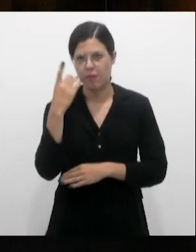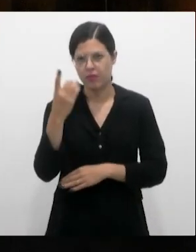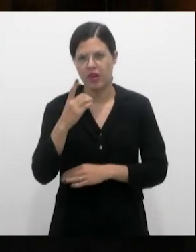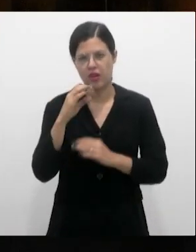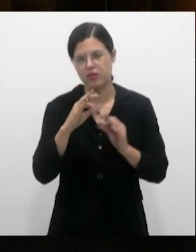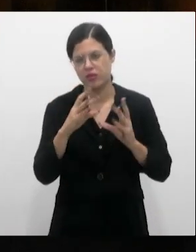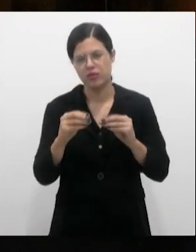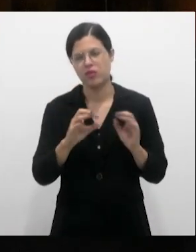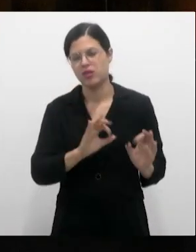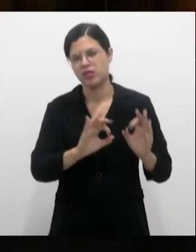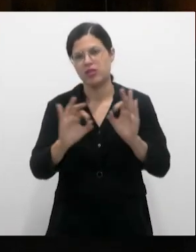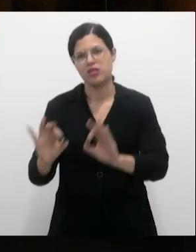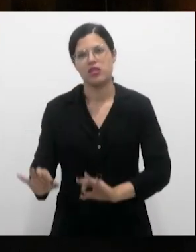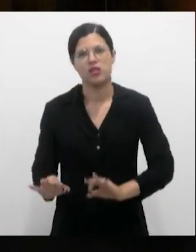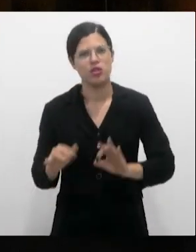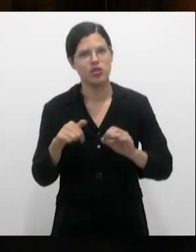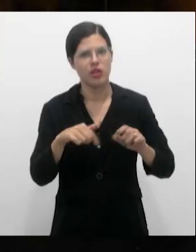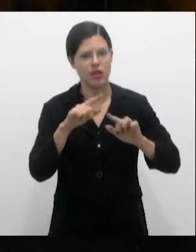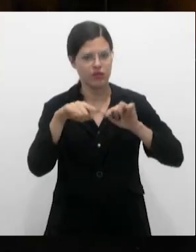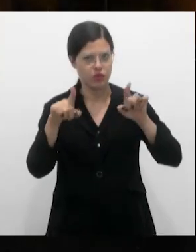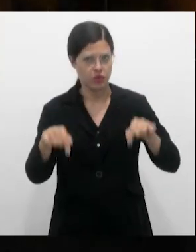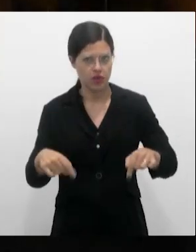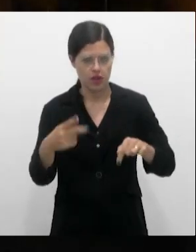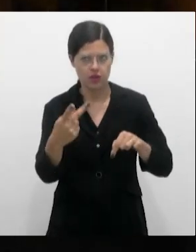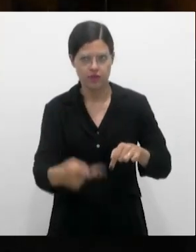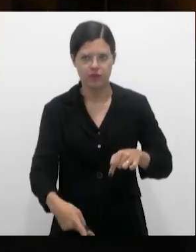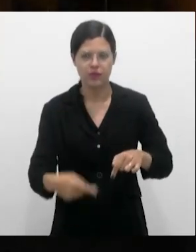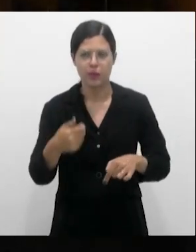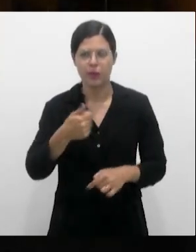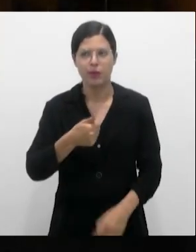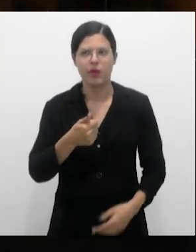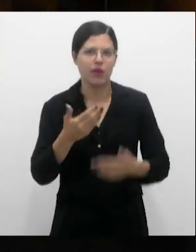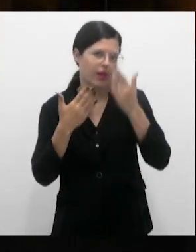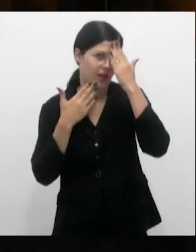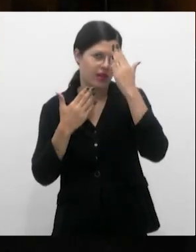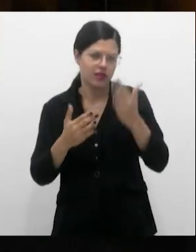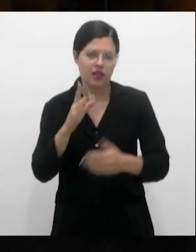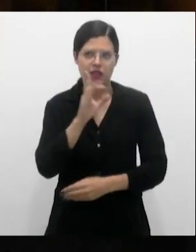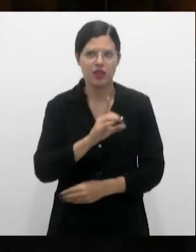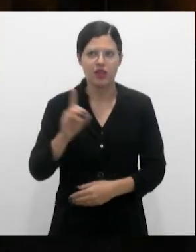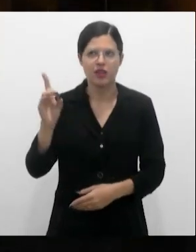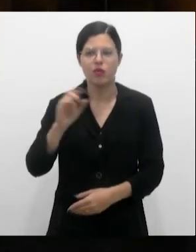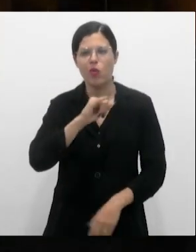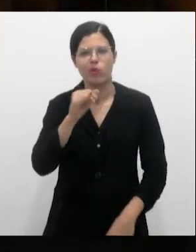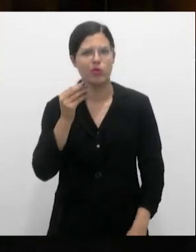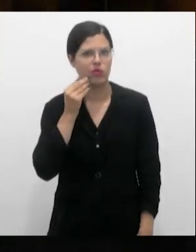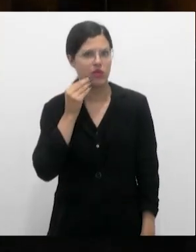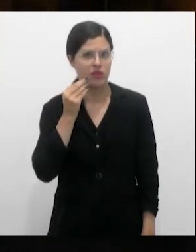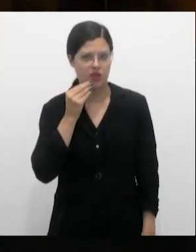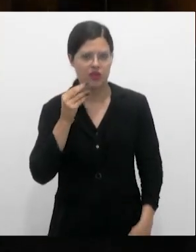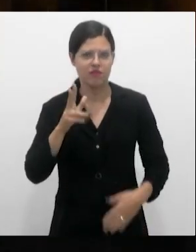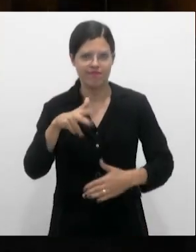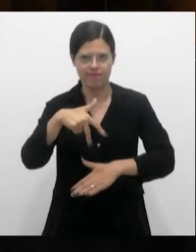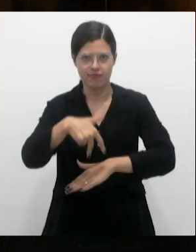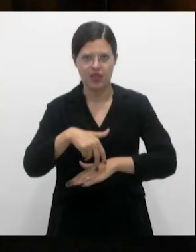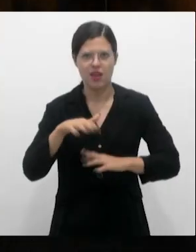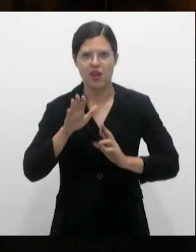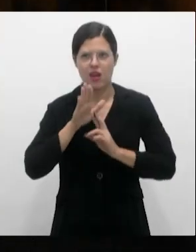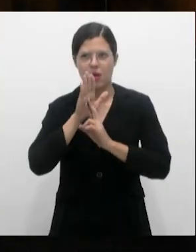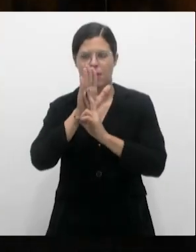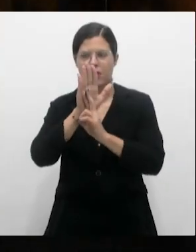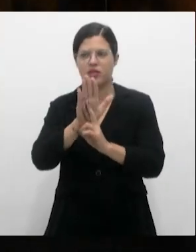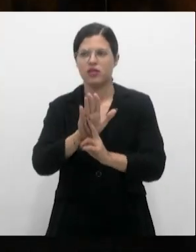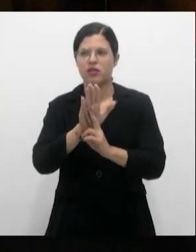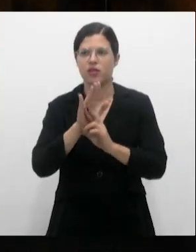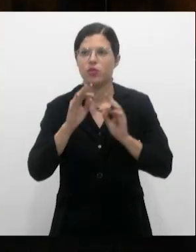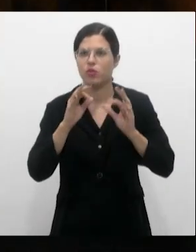assistem, servidores. Primeiramente, presidente, agradecer a Deus a rica oportunidade de poder estar aqui representando